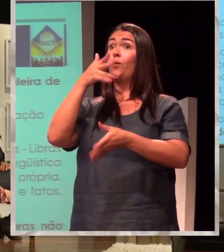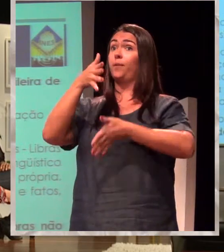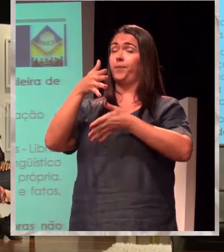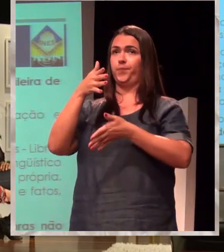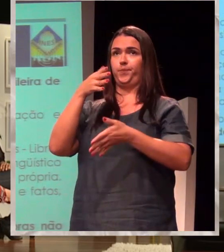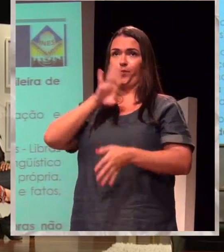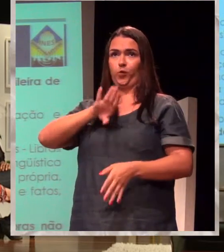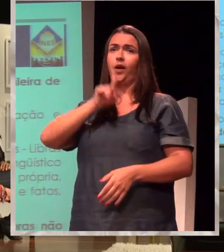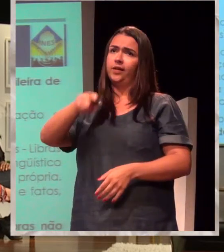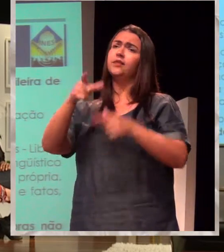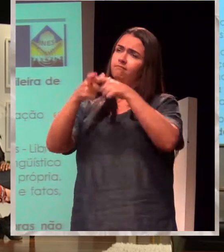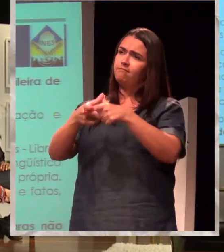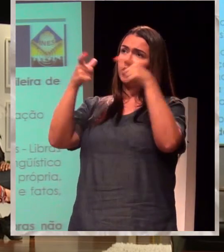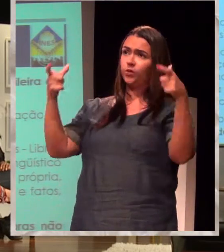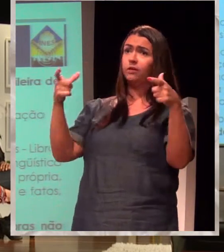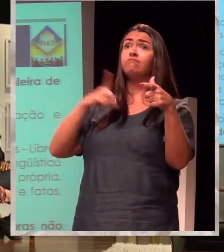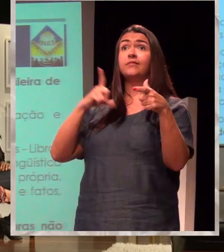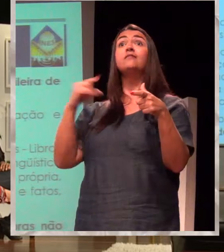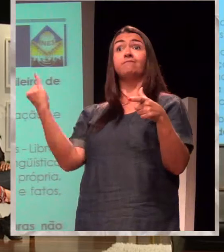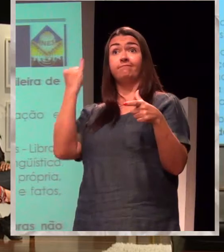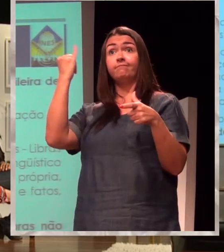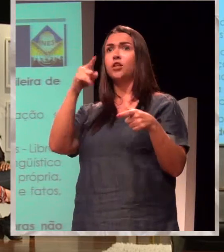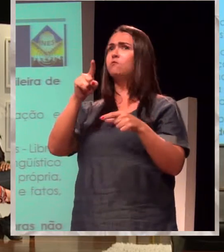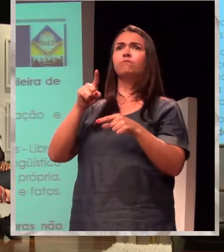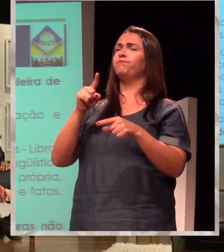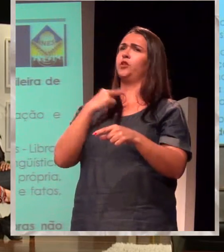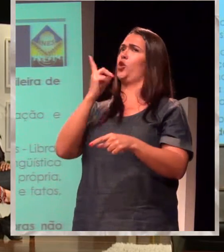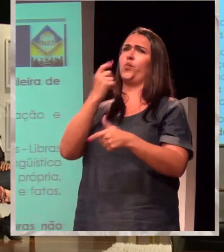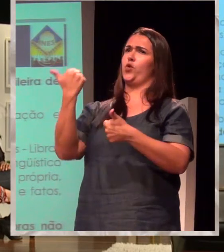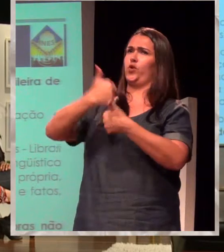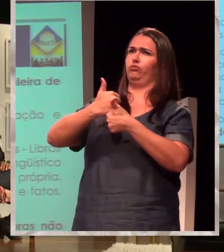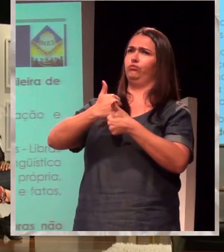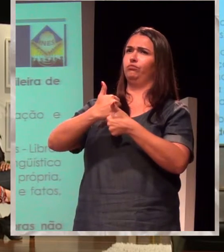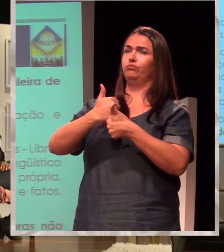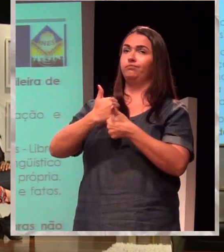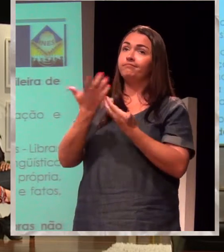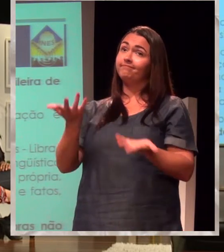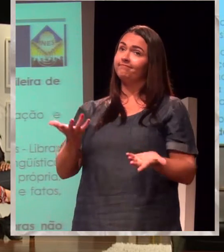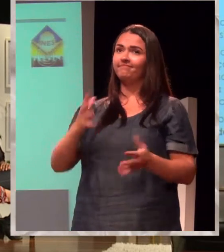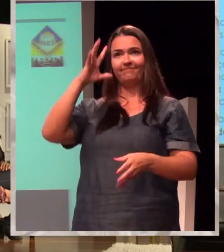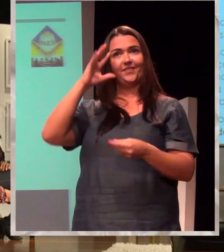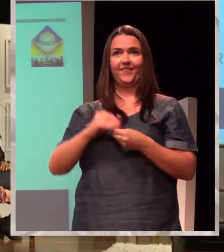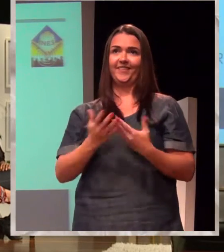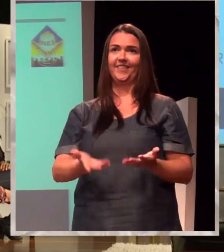a língua majoritária e ela é a valorizada, e ela não pode ser substituída. Enfim.